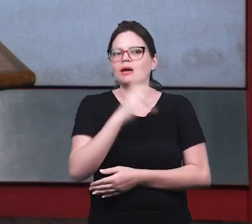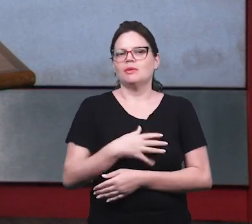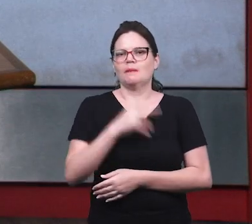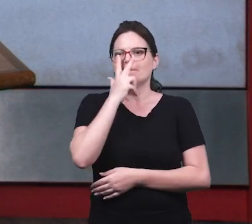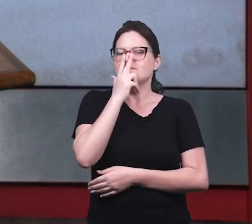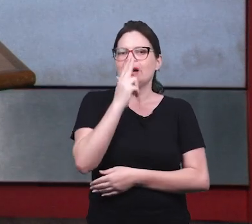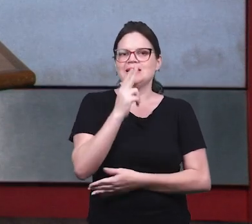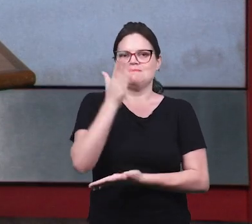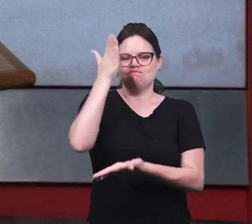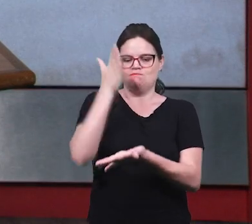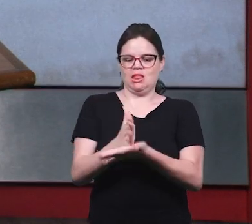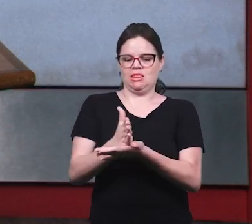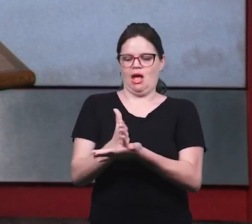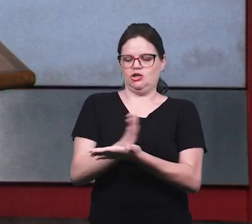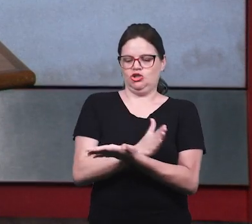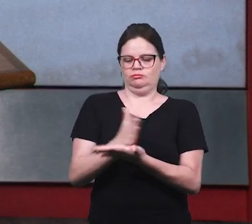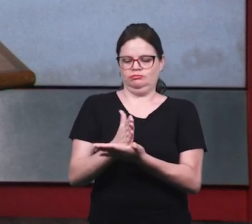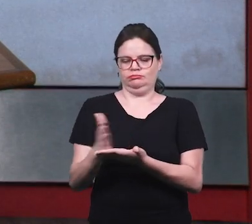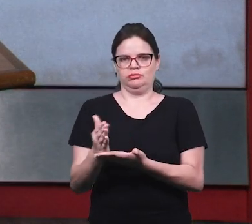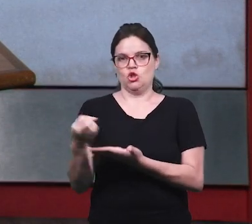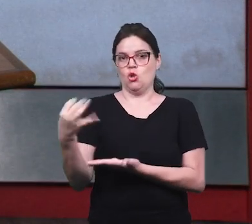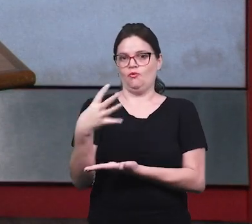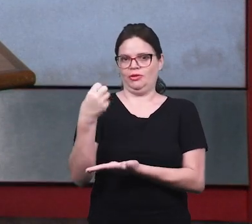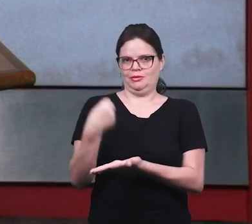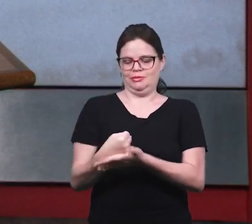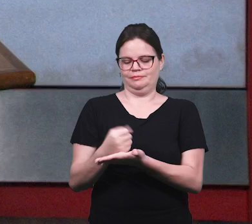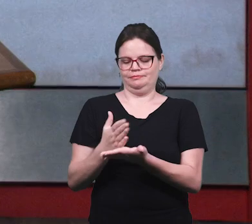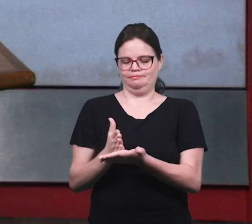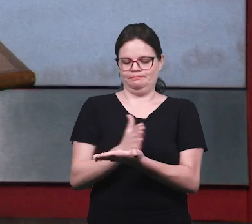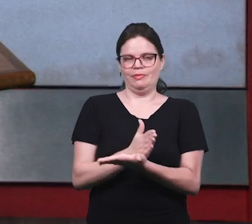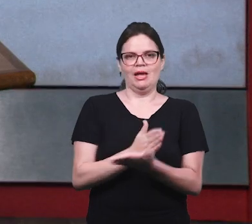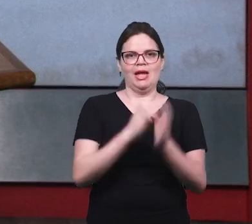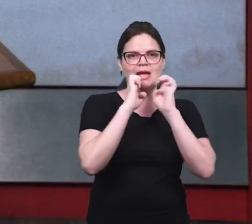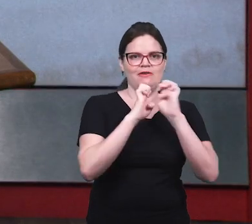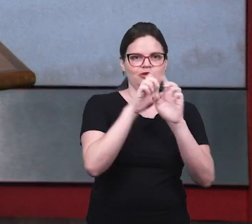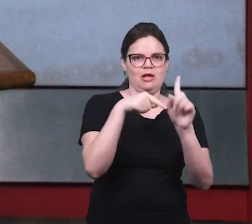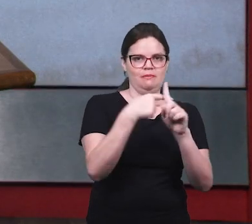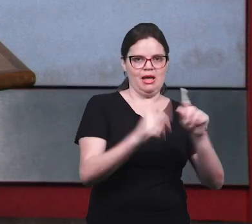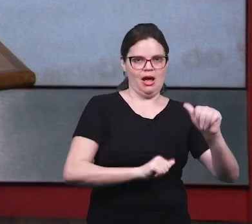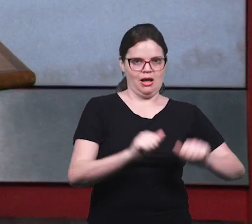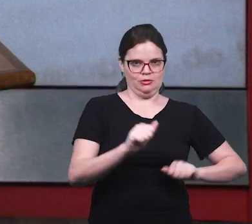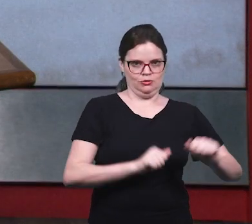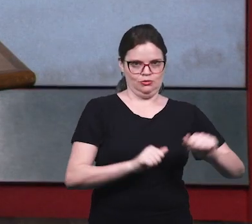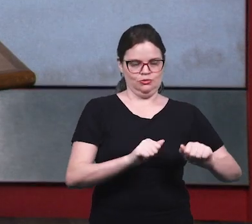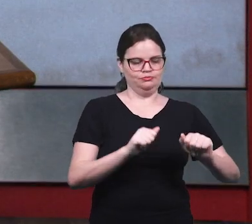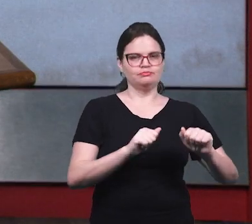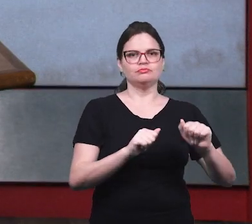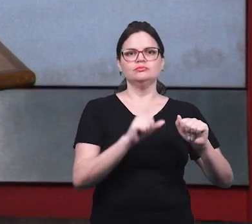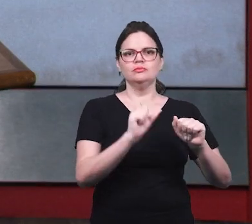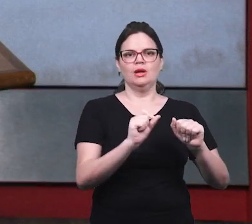meio em 2 grandes grupos, os Evangelhos e Atos, formando um